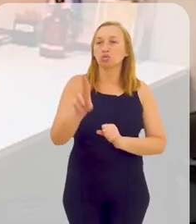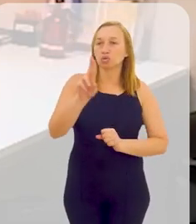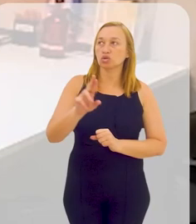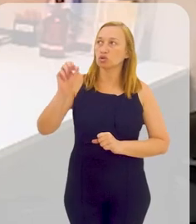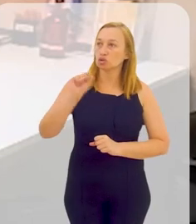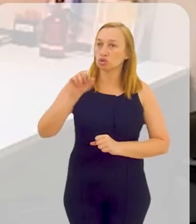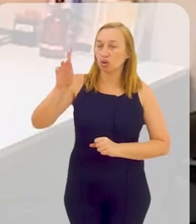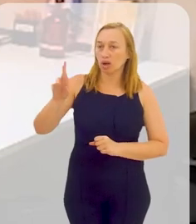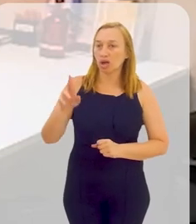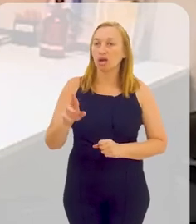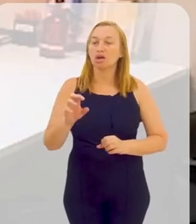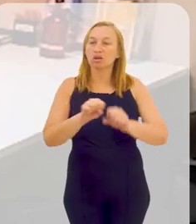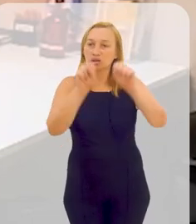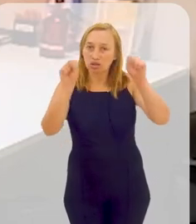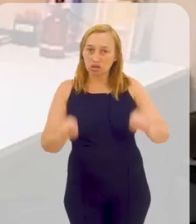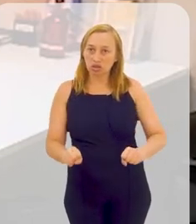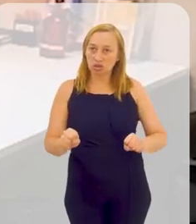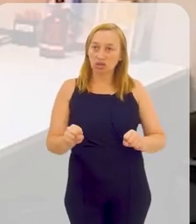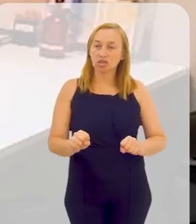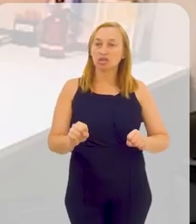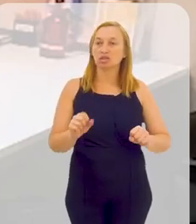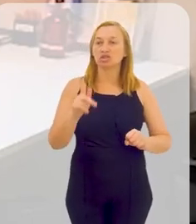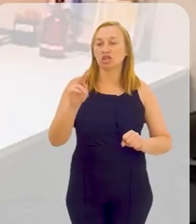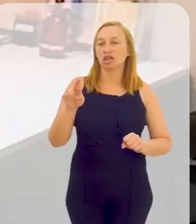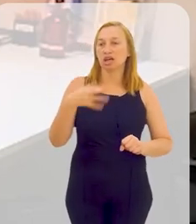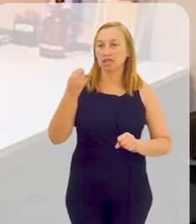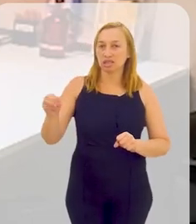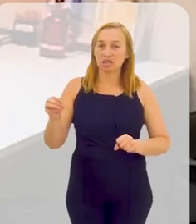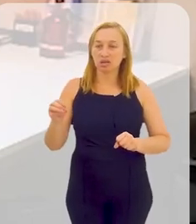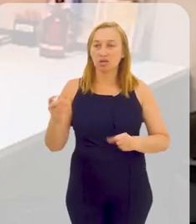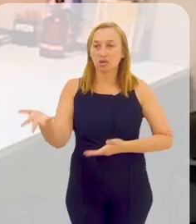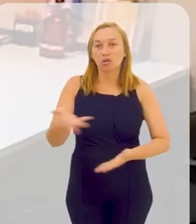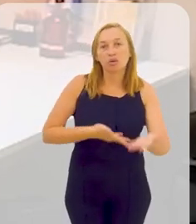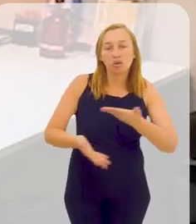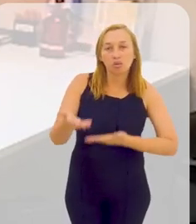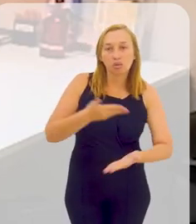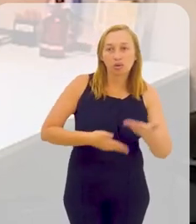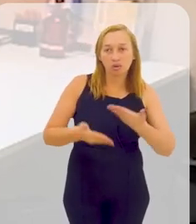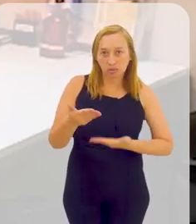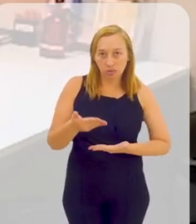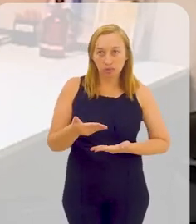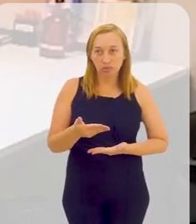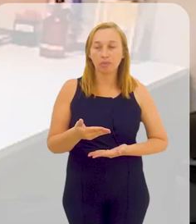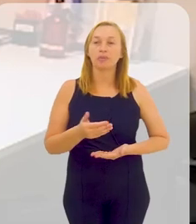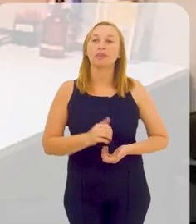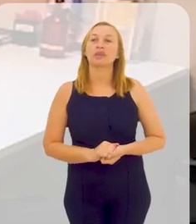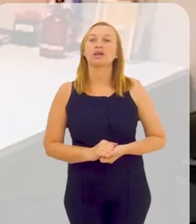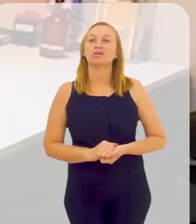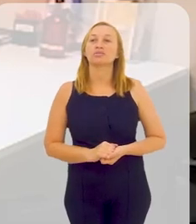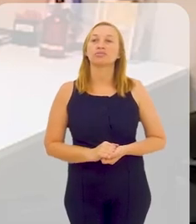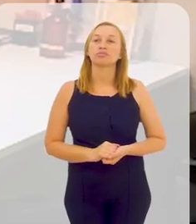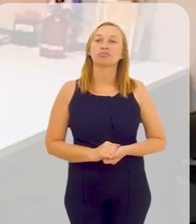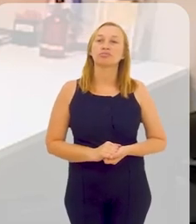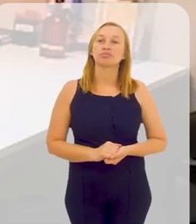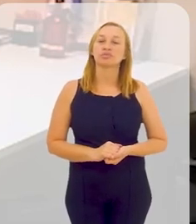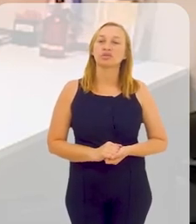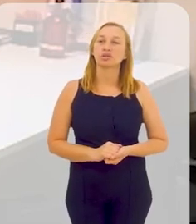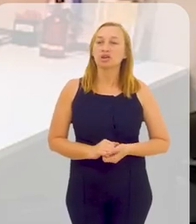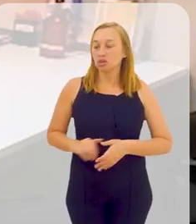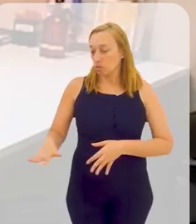da energia solar por meio de um sistema de geração compartilhada quer dizer um sistema amorusina solar de pequeno porte